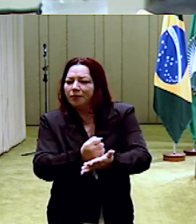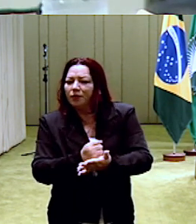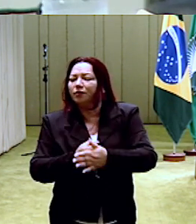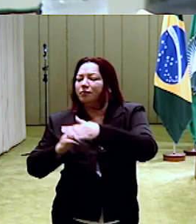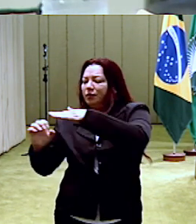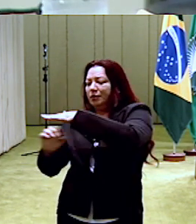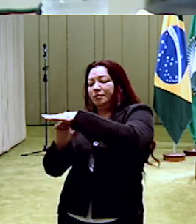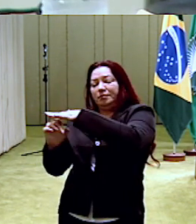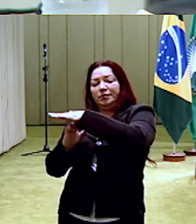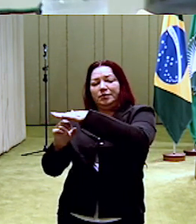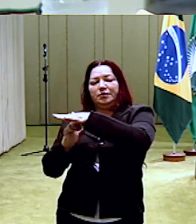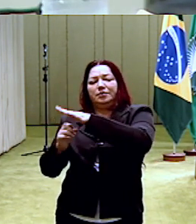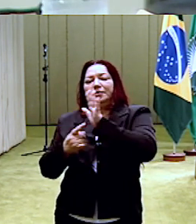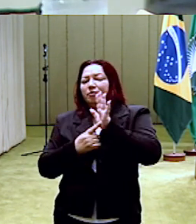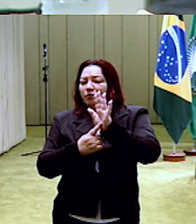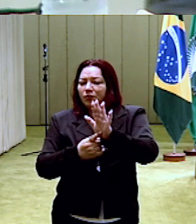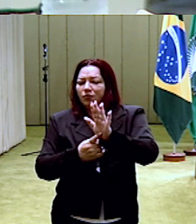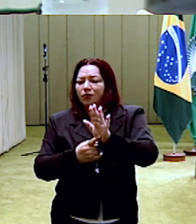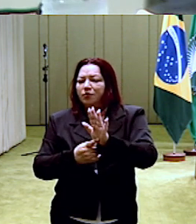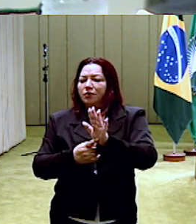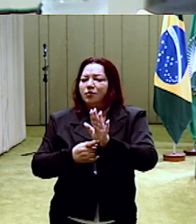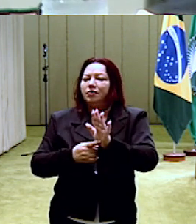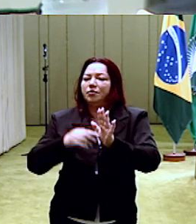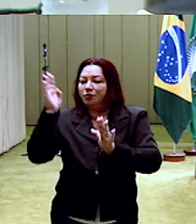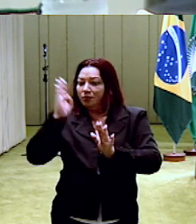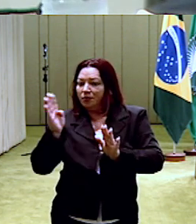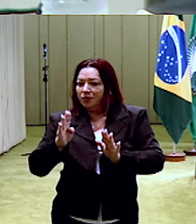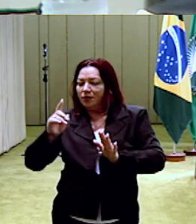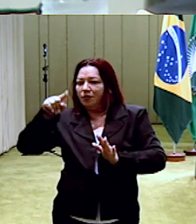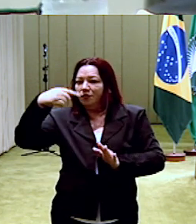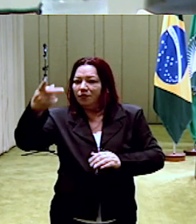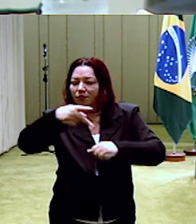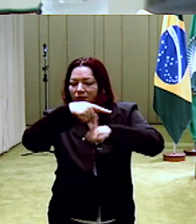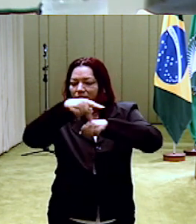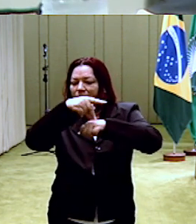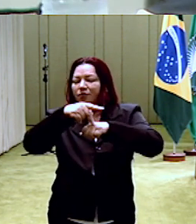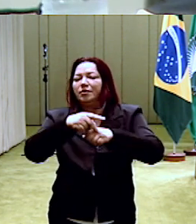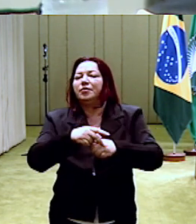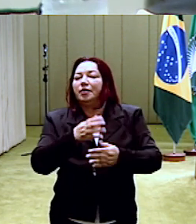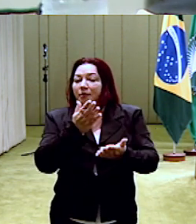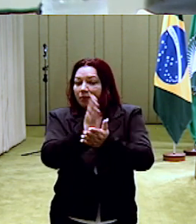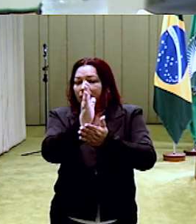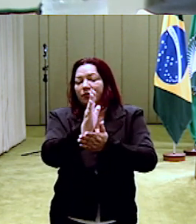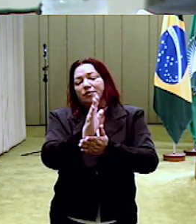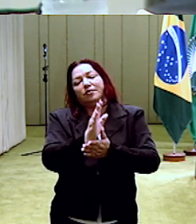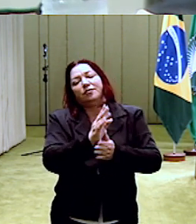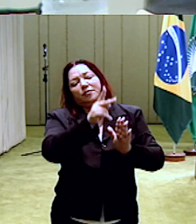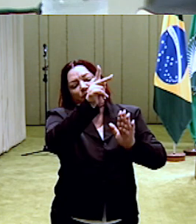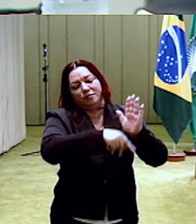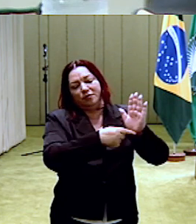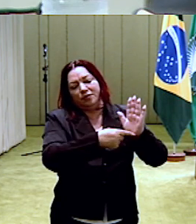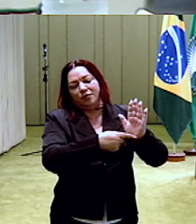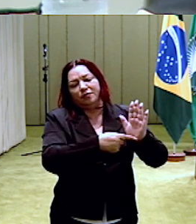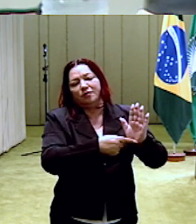já há um apoio já expresso de empresas nacionais e transnacionais para a aprovação desse projeto, que obrigue, né, a